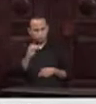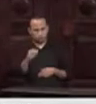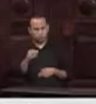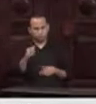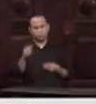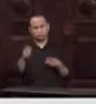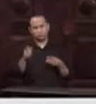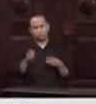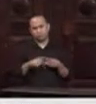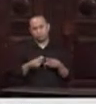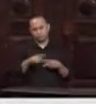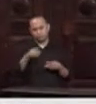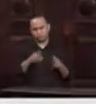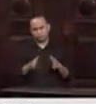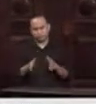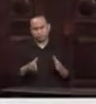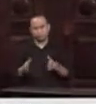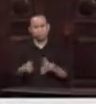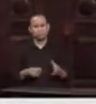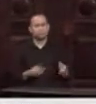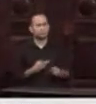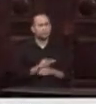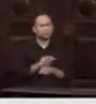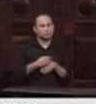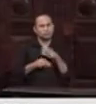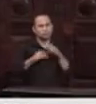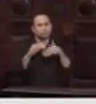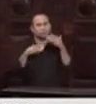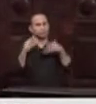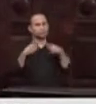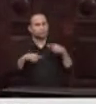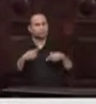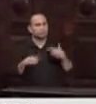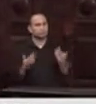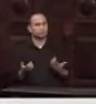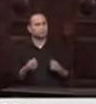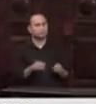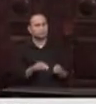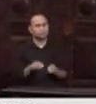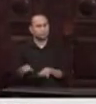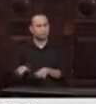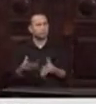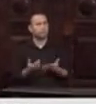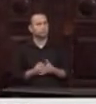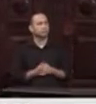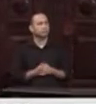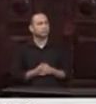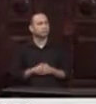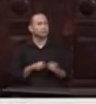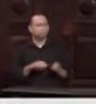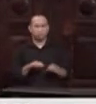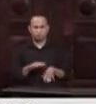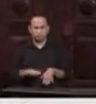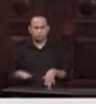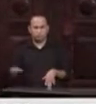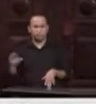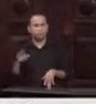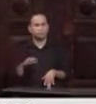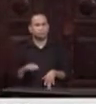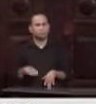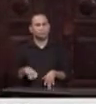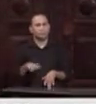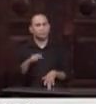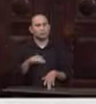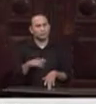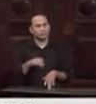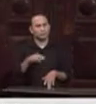mandato, buscando avançar nas políticas de educação, seja de educação infantil, seja de ensino fundamental,